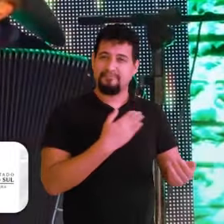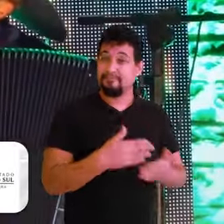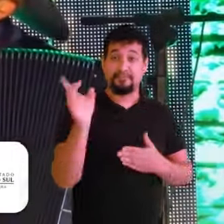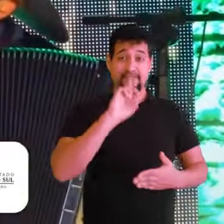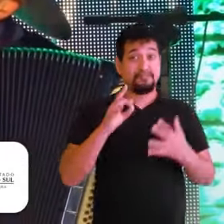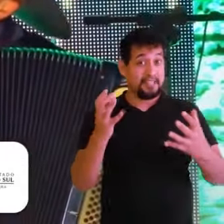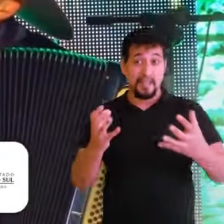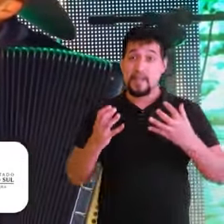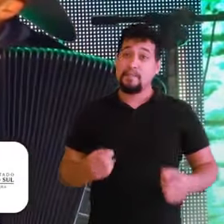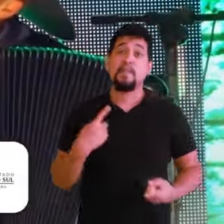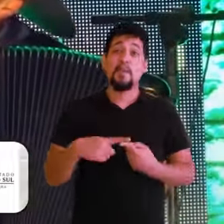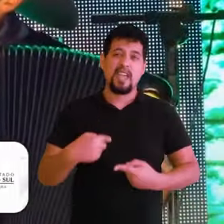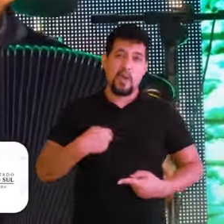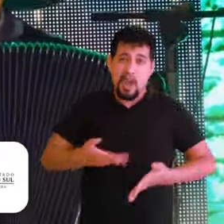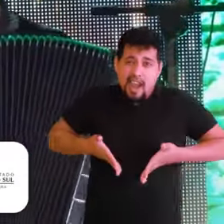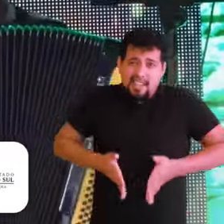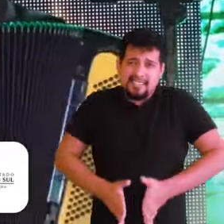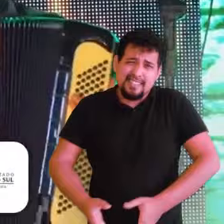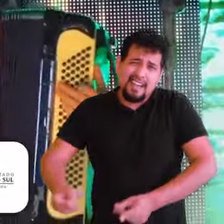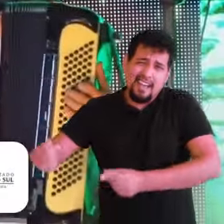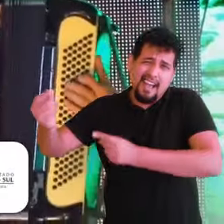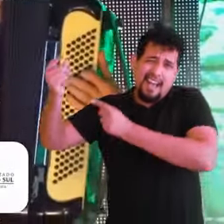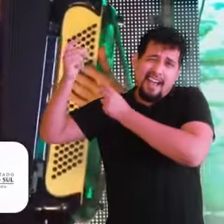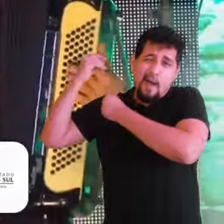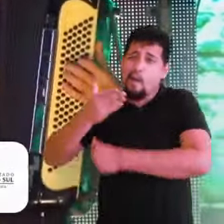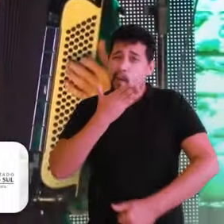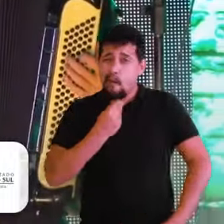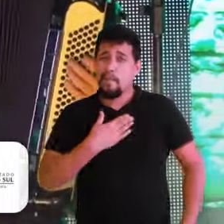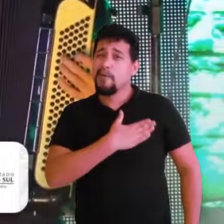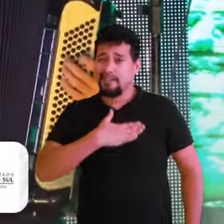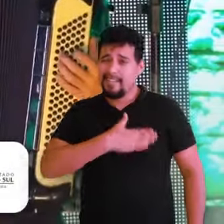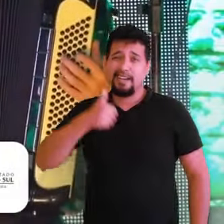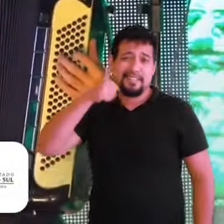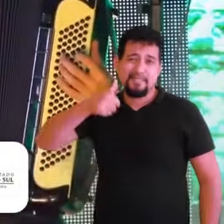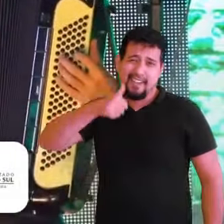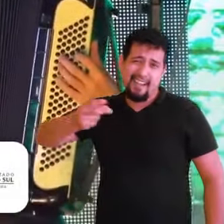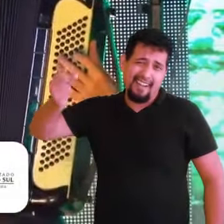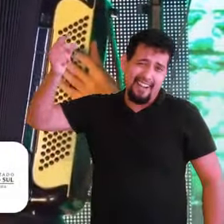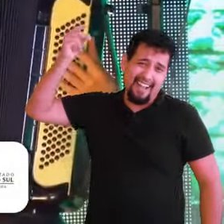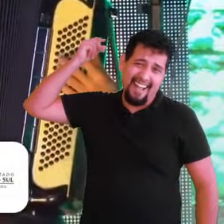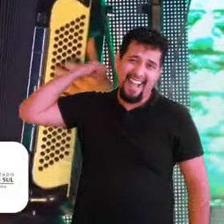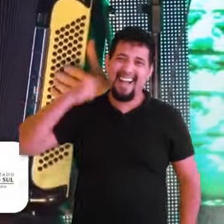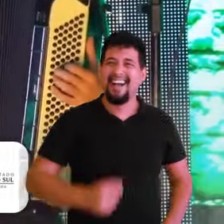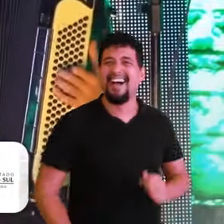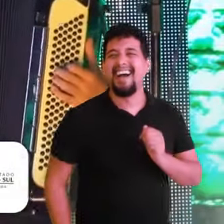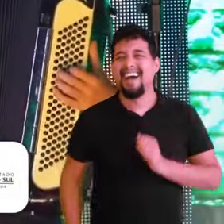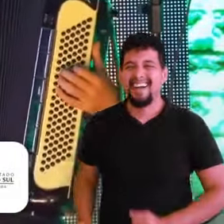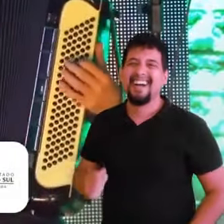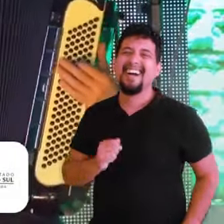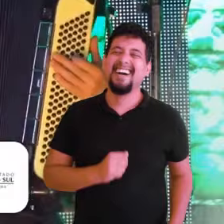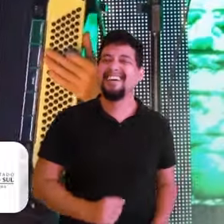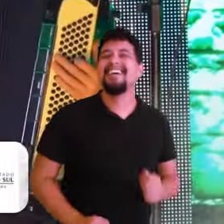do tempo que os homens ainda gostavam de mulher. Vou tirar a china mais linda pra